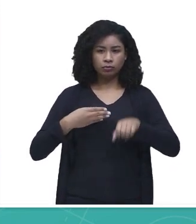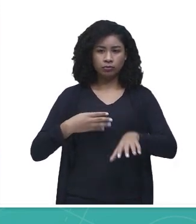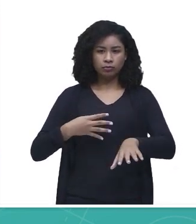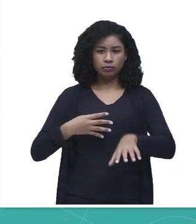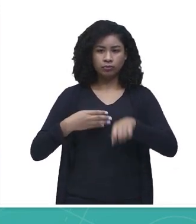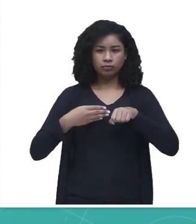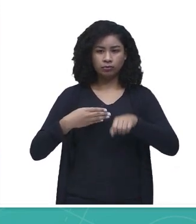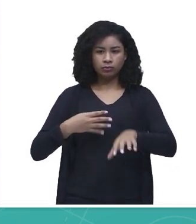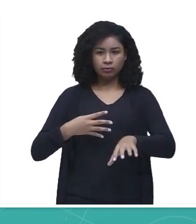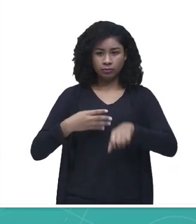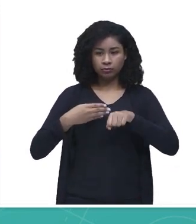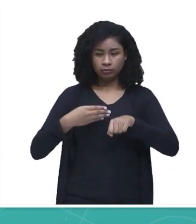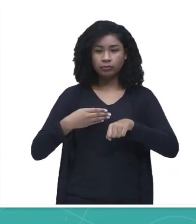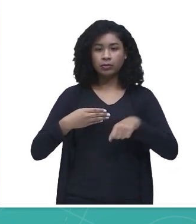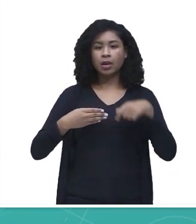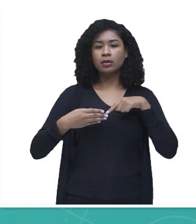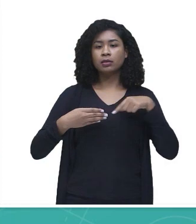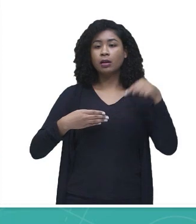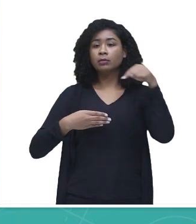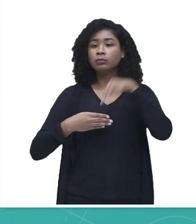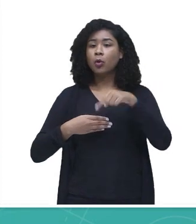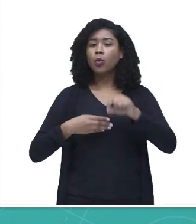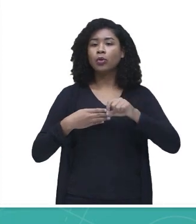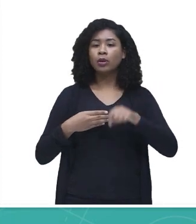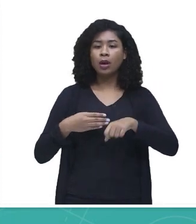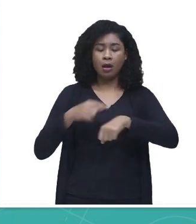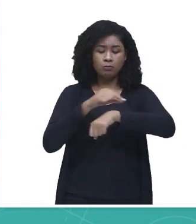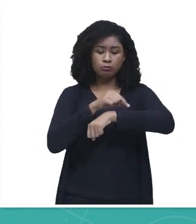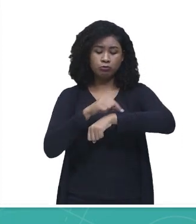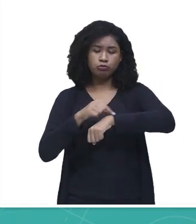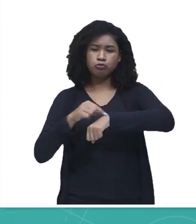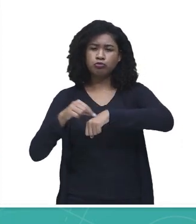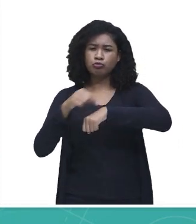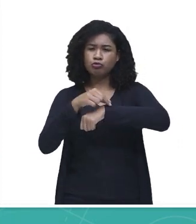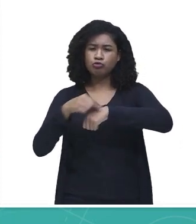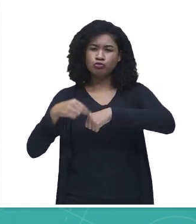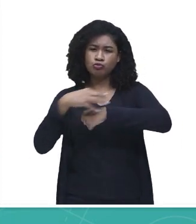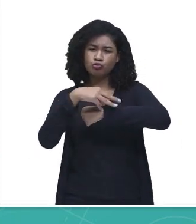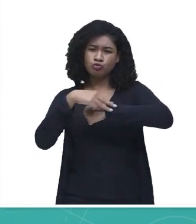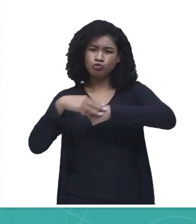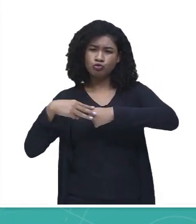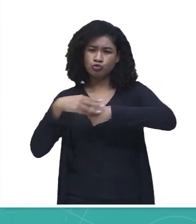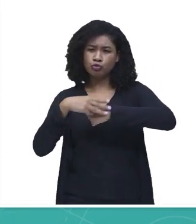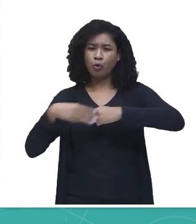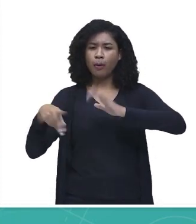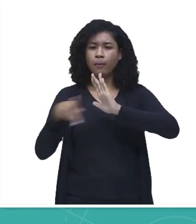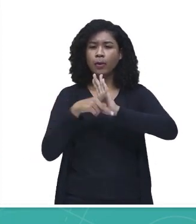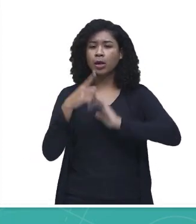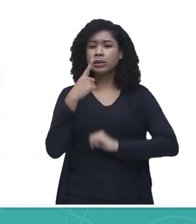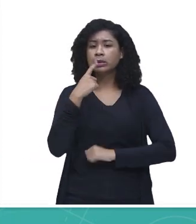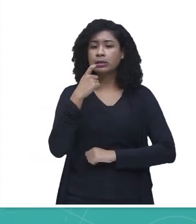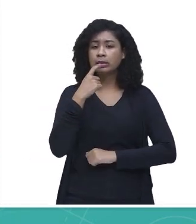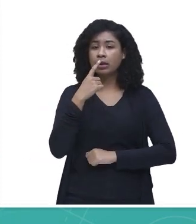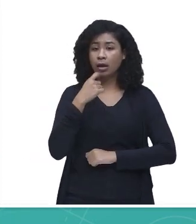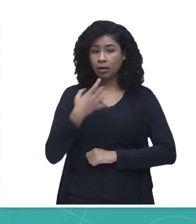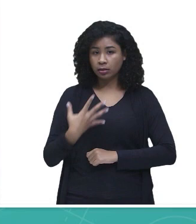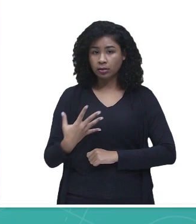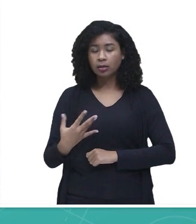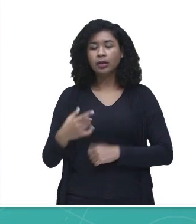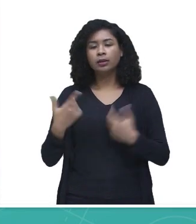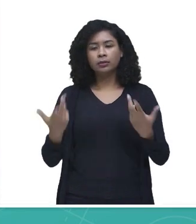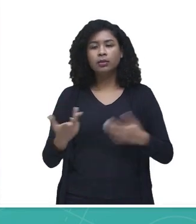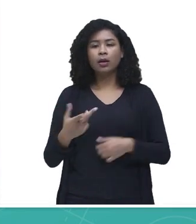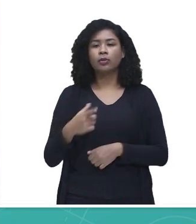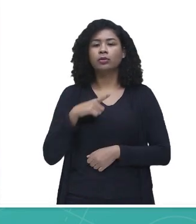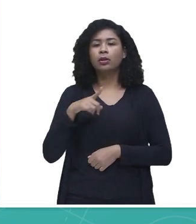acontecer. Ali que é realizada a troca gasosa dos peixes, de uma forma geral. Então, a água entra pela boca do peixinho,